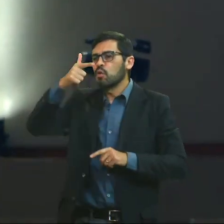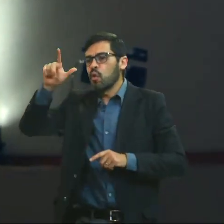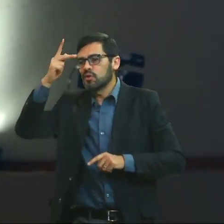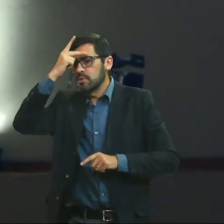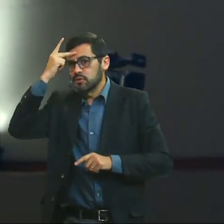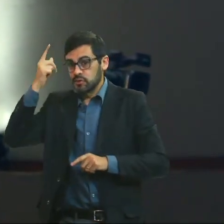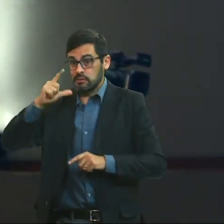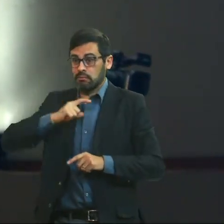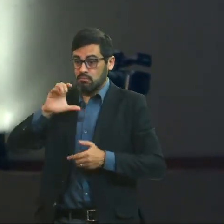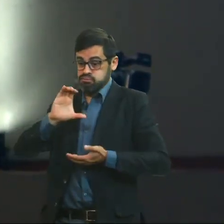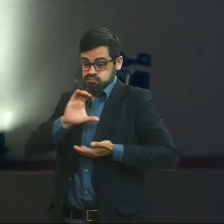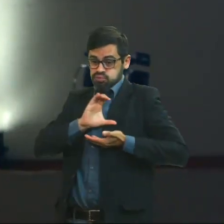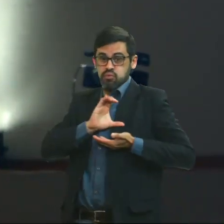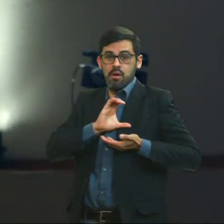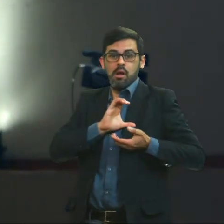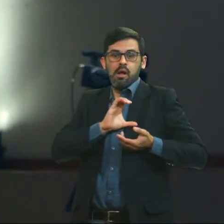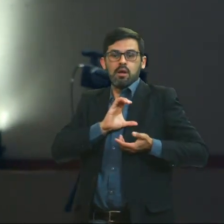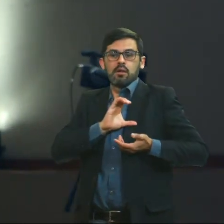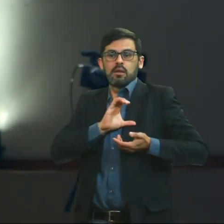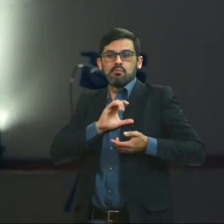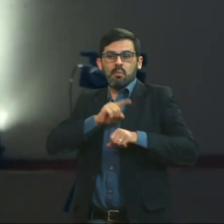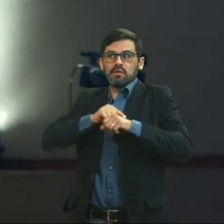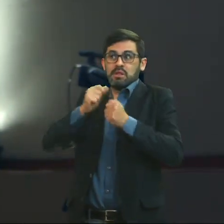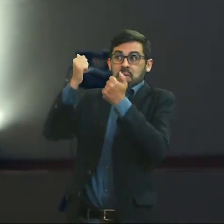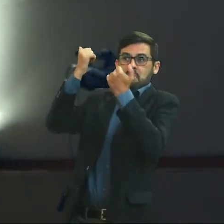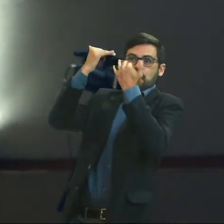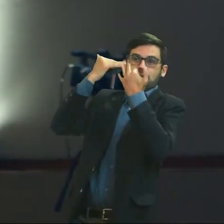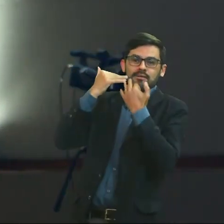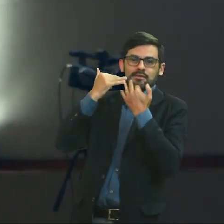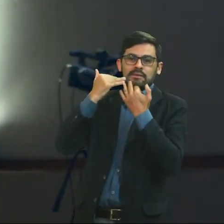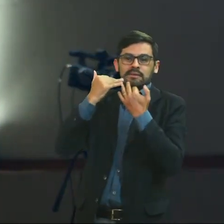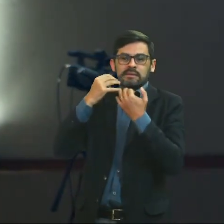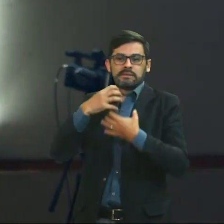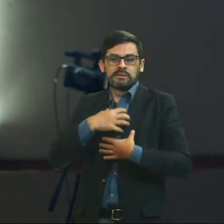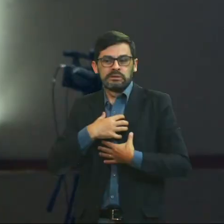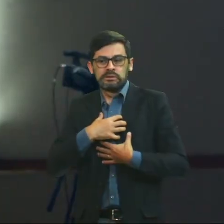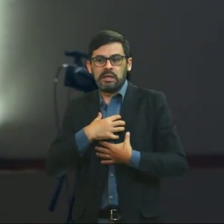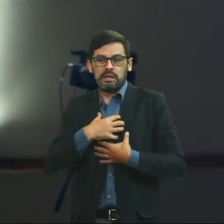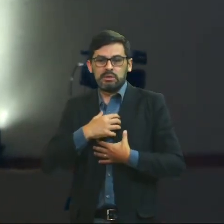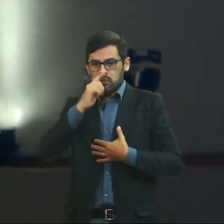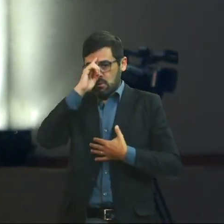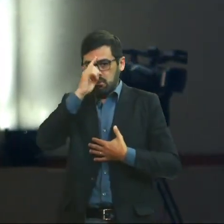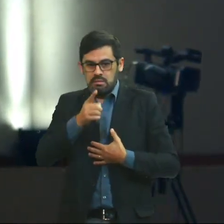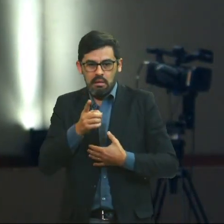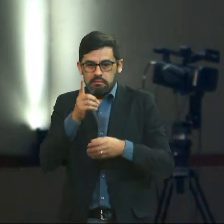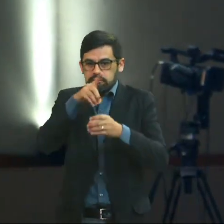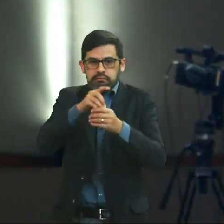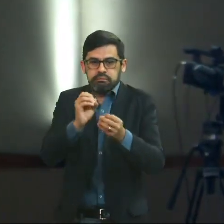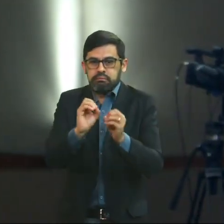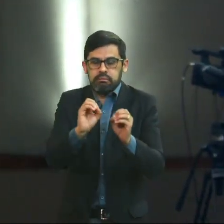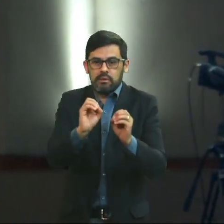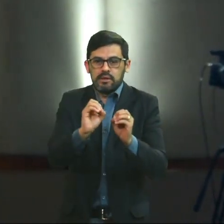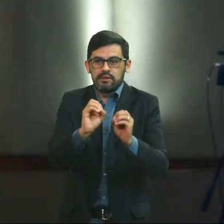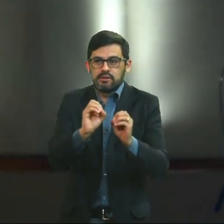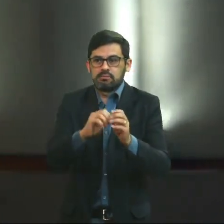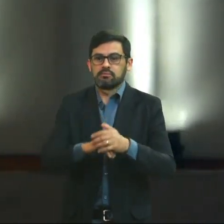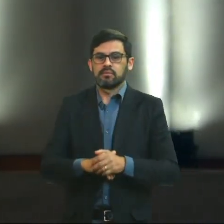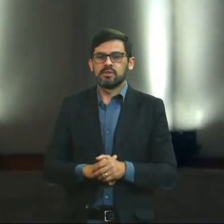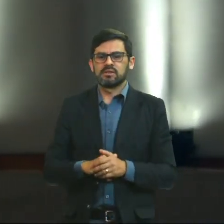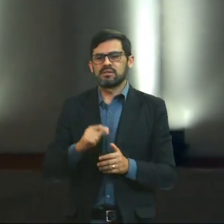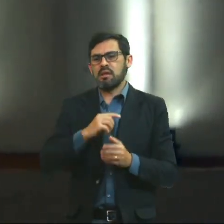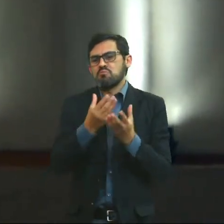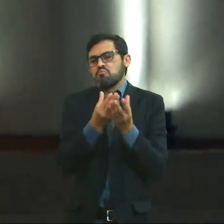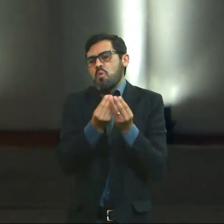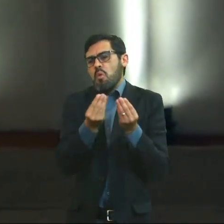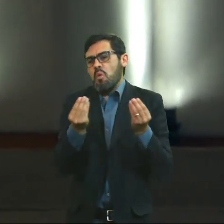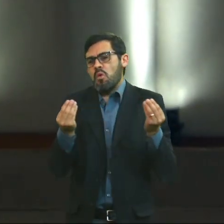na hora da bênção, ele tem dificuldade de obedecer. Quantos empresários criam organizações para fazer o bem, para